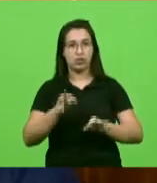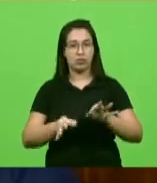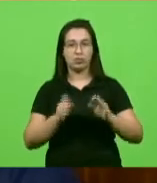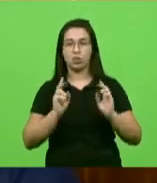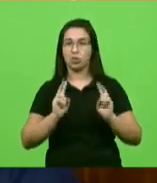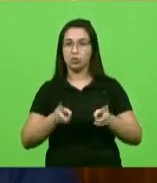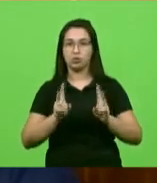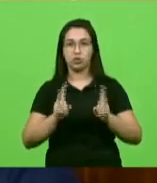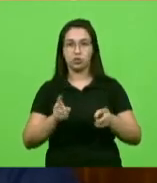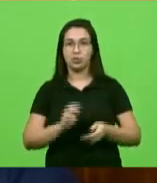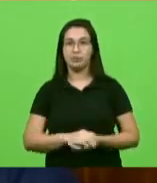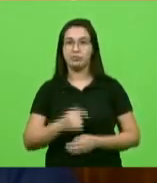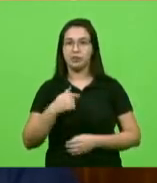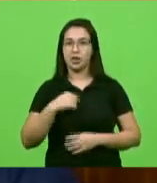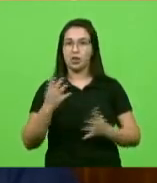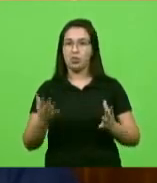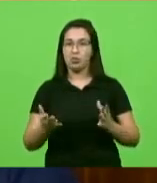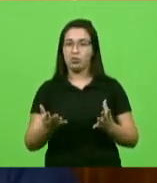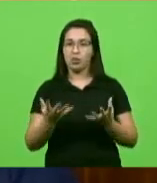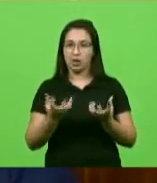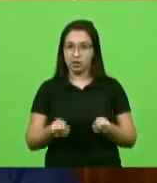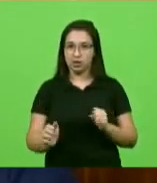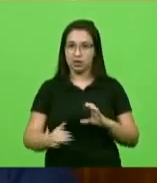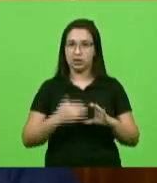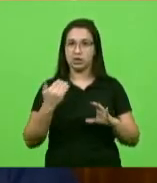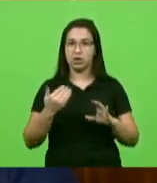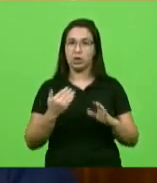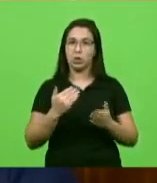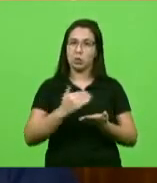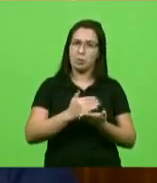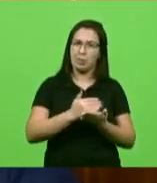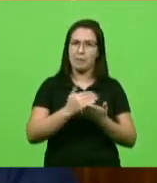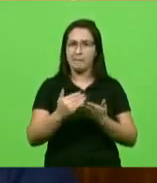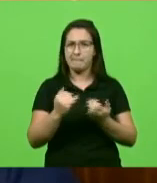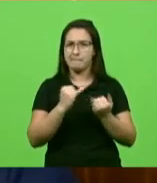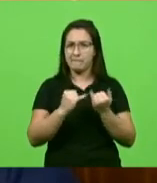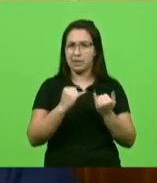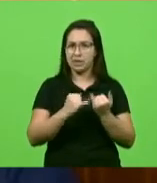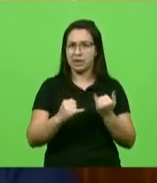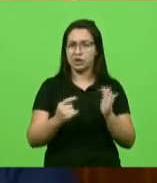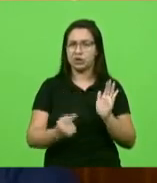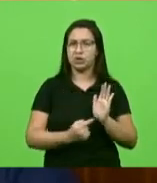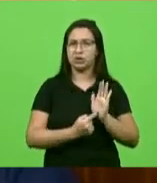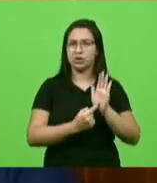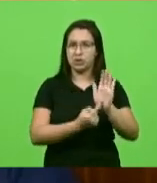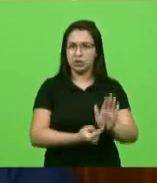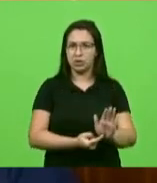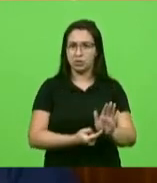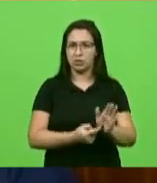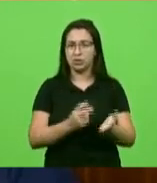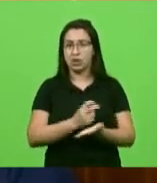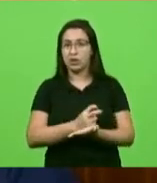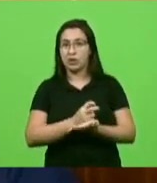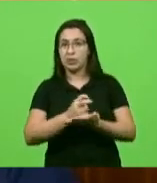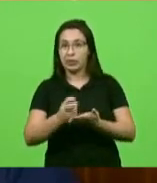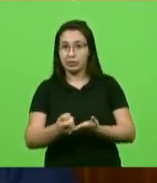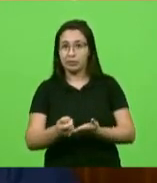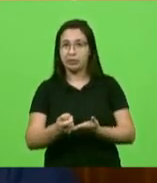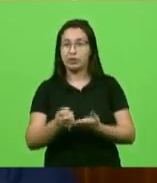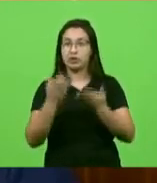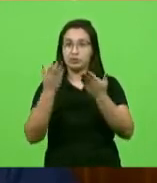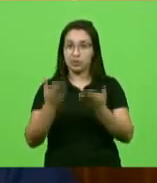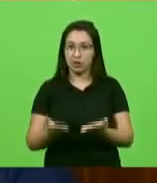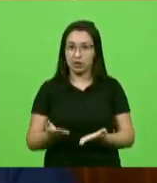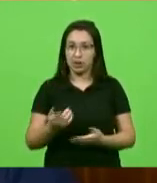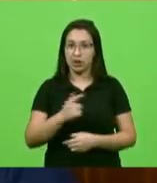forma, eu recebo parcialmente a denúncia, com a consequente instauração de processo de impeachment em face do governador